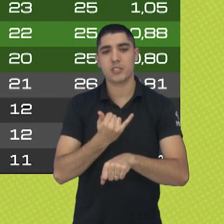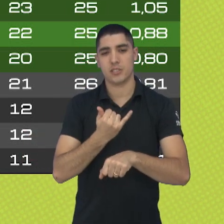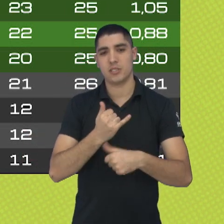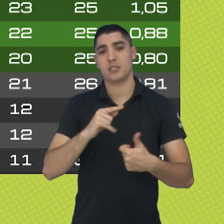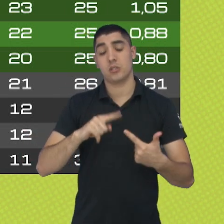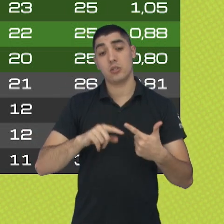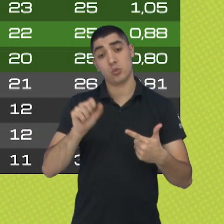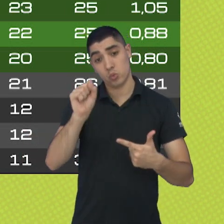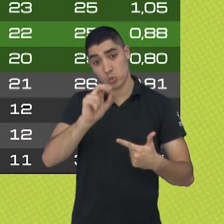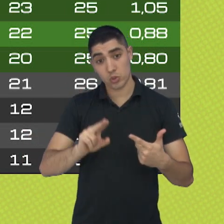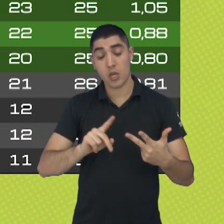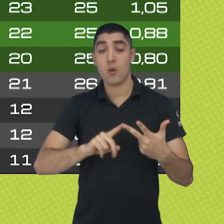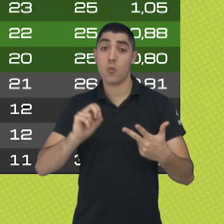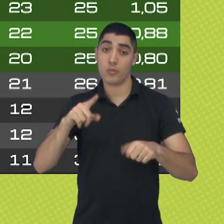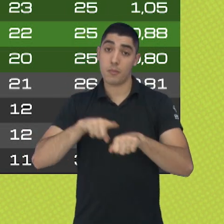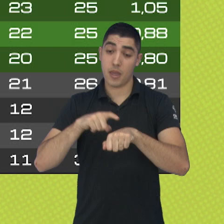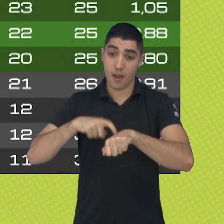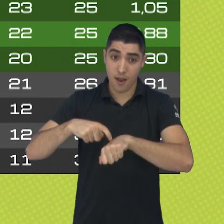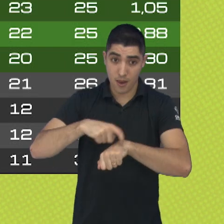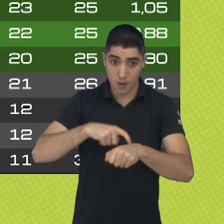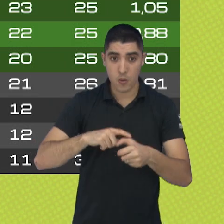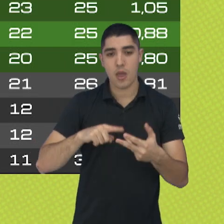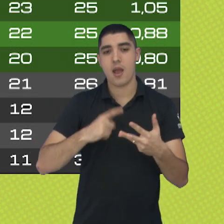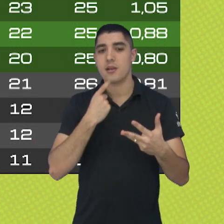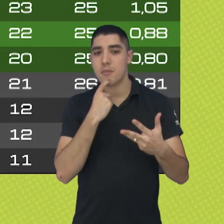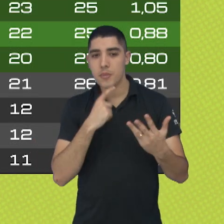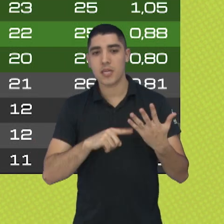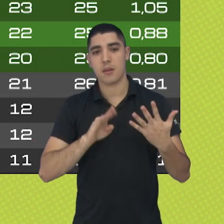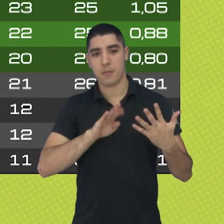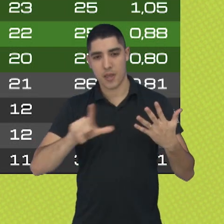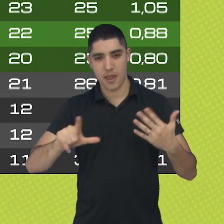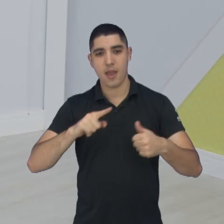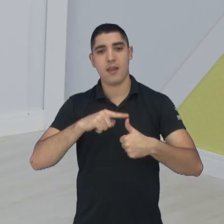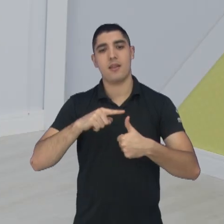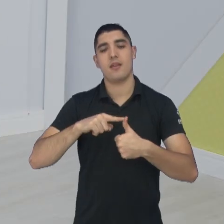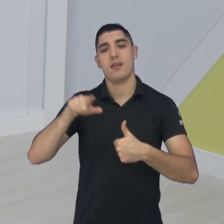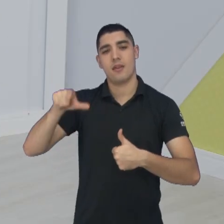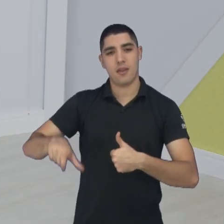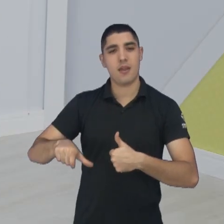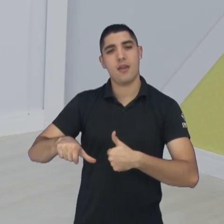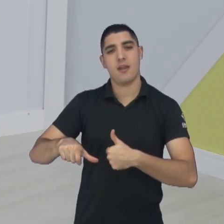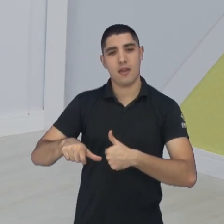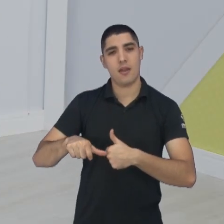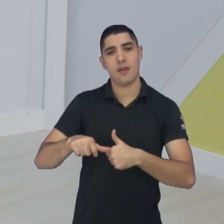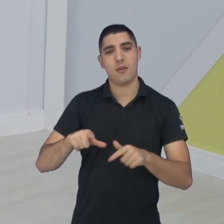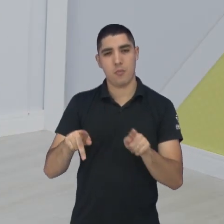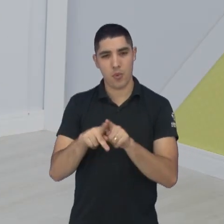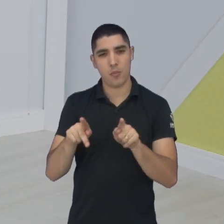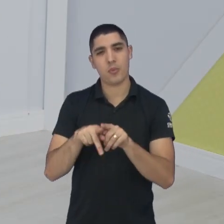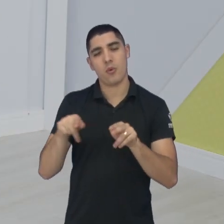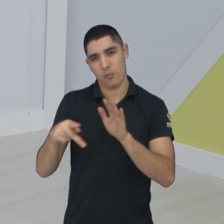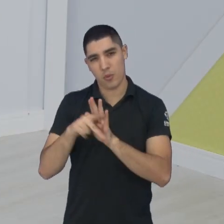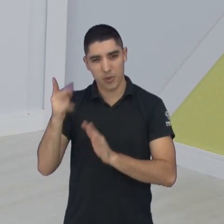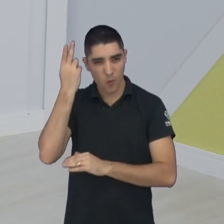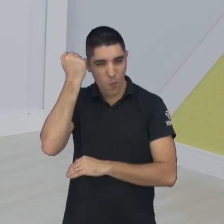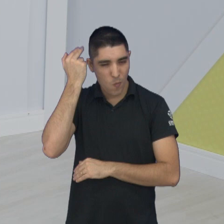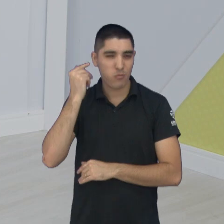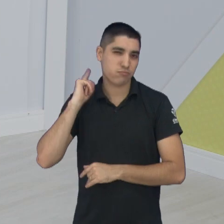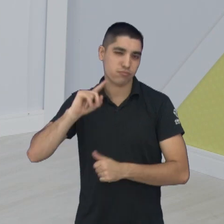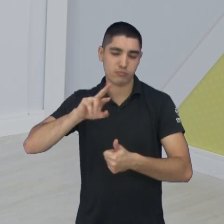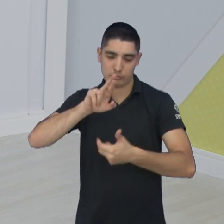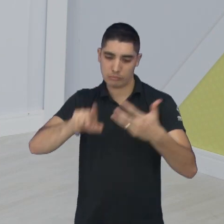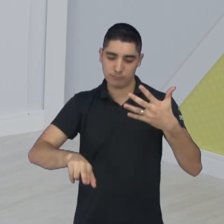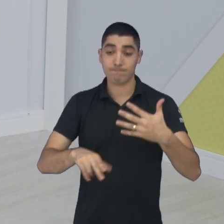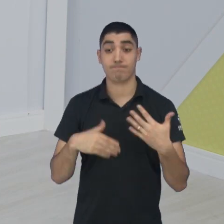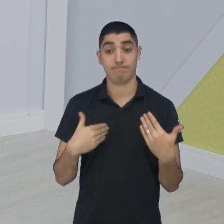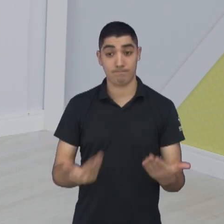próprio Araguari, caso vença. Campinas, Blumenau, Monte Carmelo e América são... Essa é a classificação da Superliga para você em